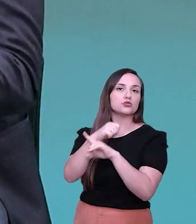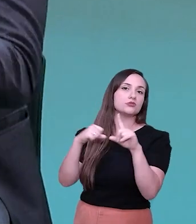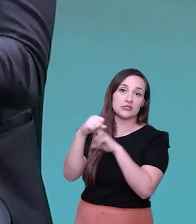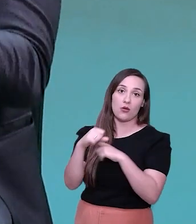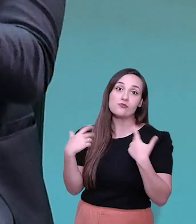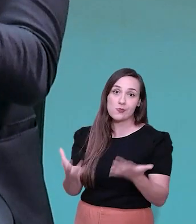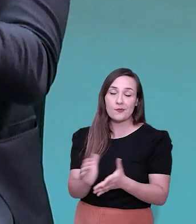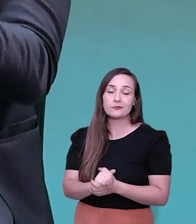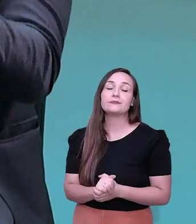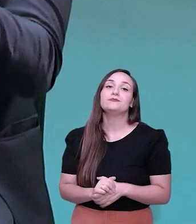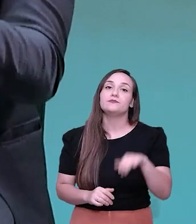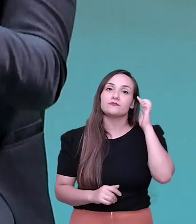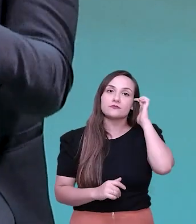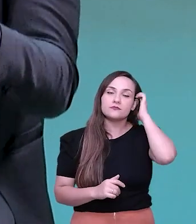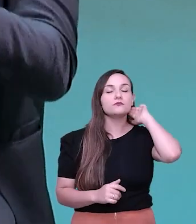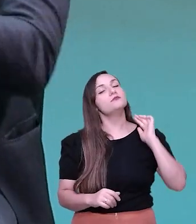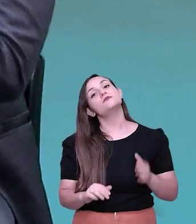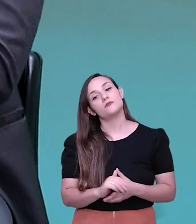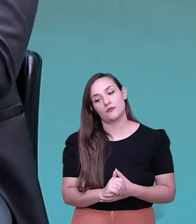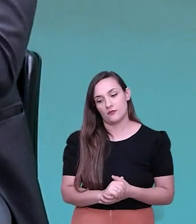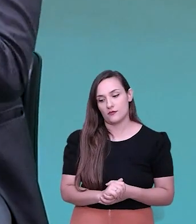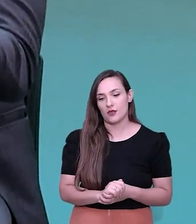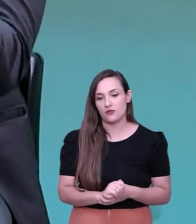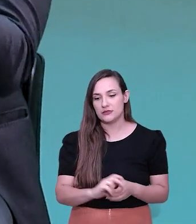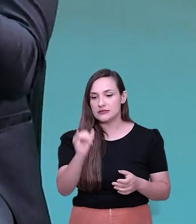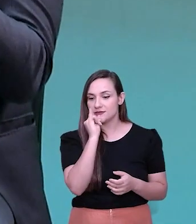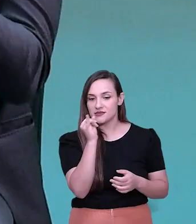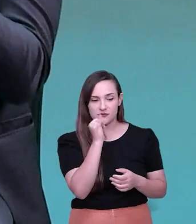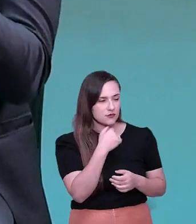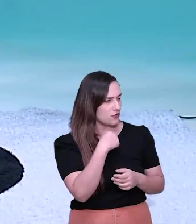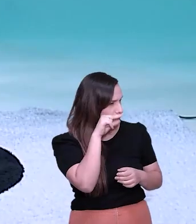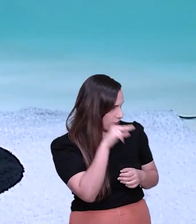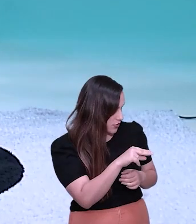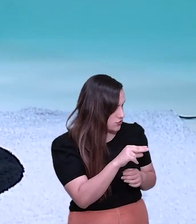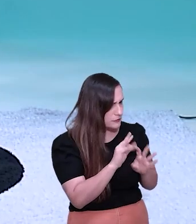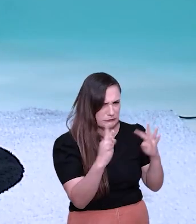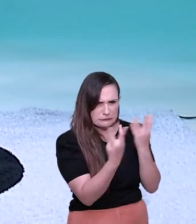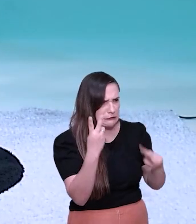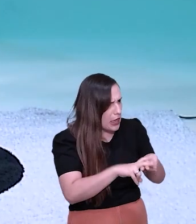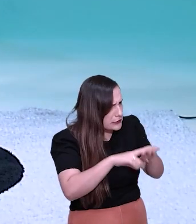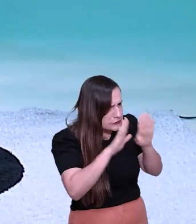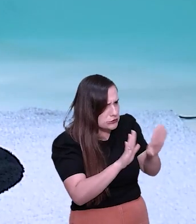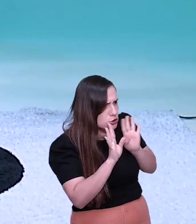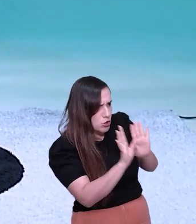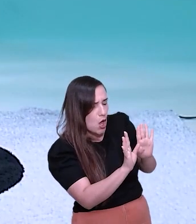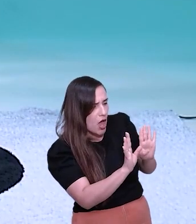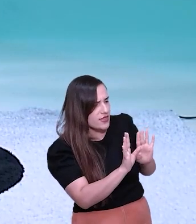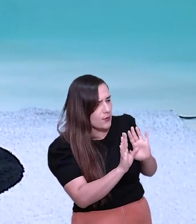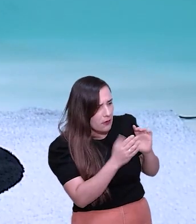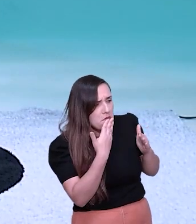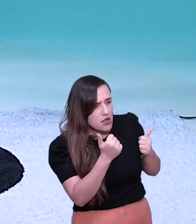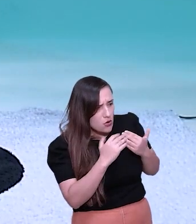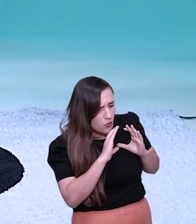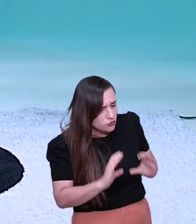sociedade. Isso nós temos em relação à progressão de regime em si, cada vez vai se dando um pouquinho mais de liberdade, e na